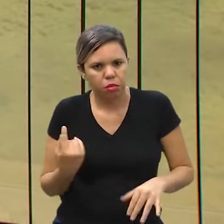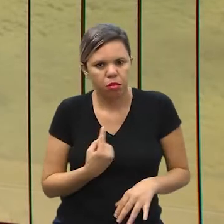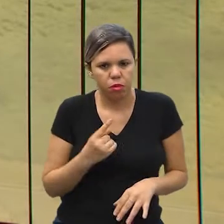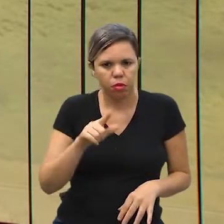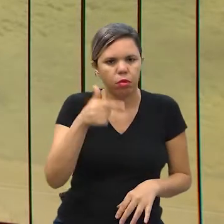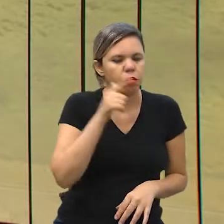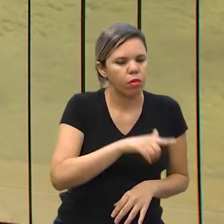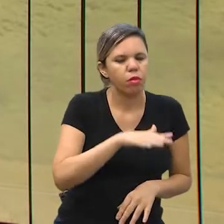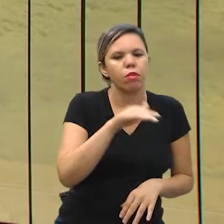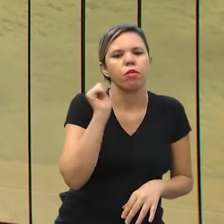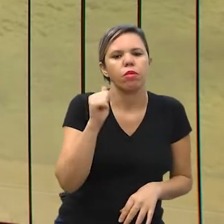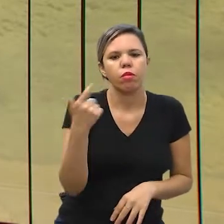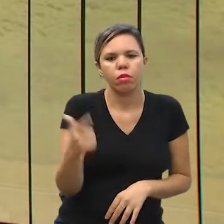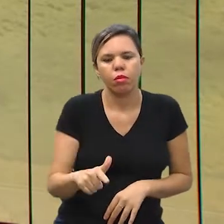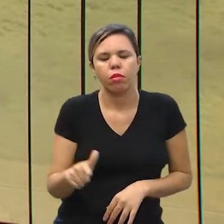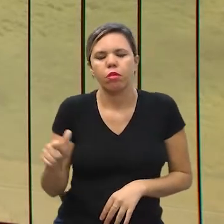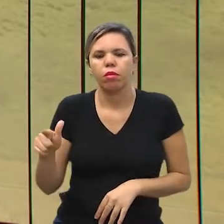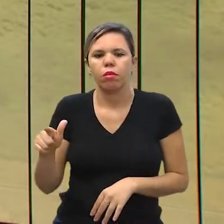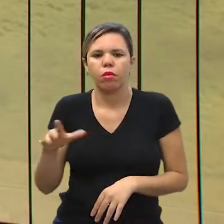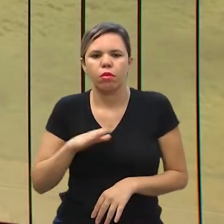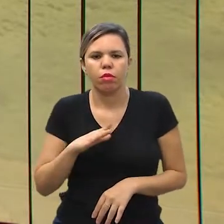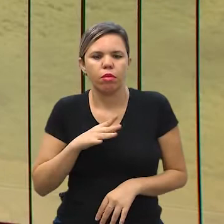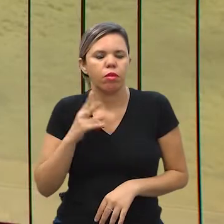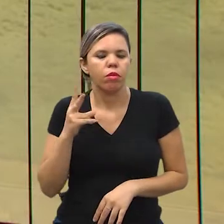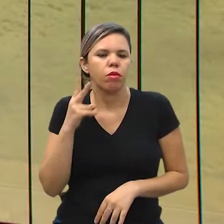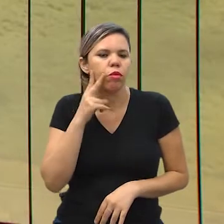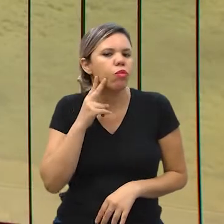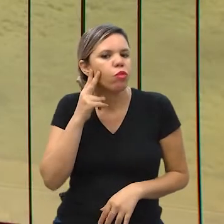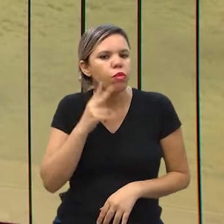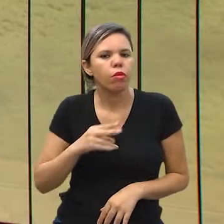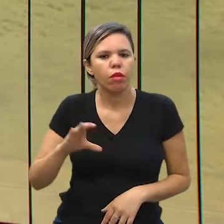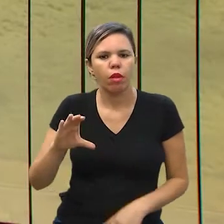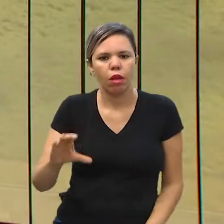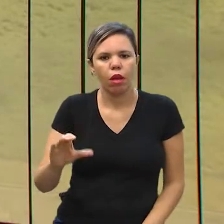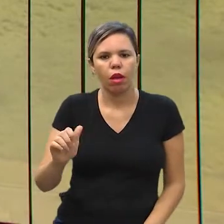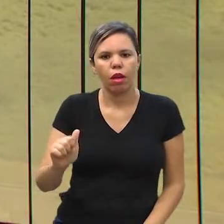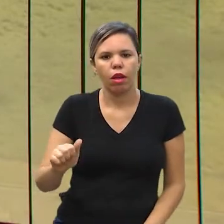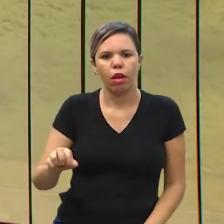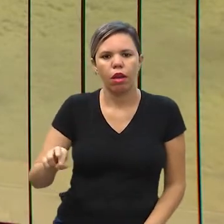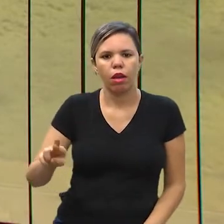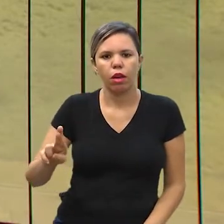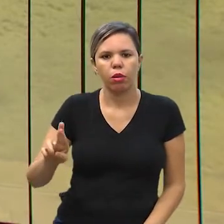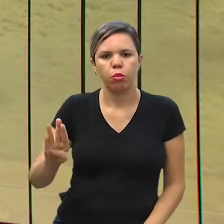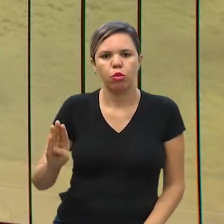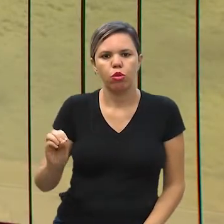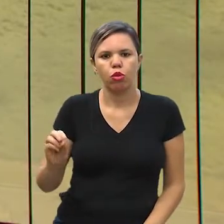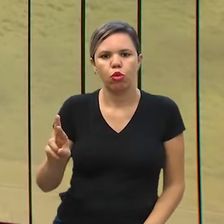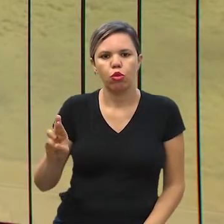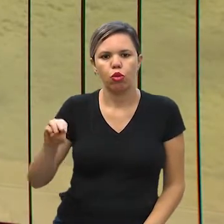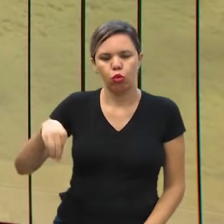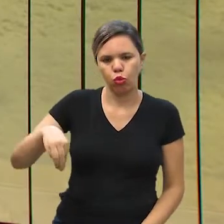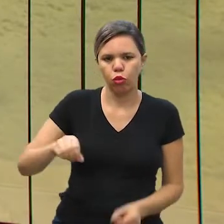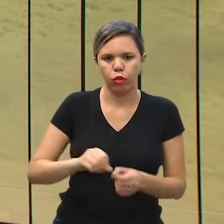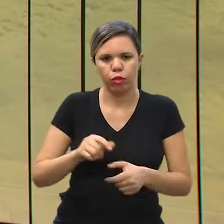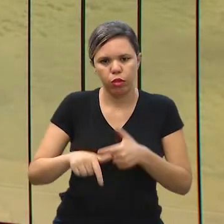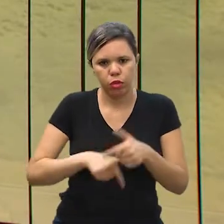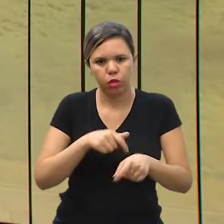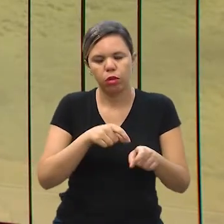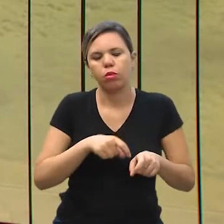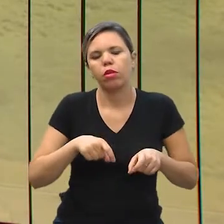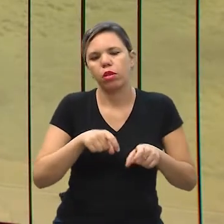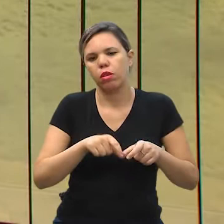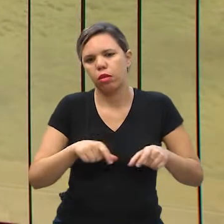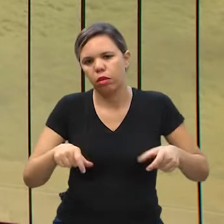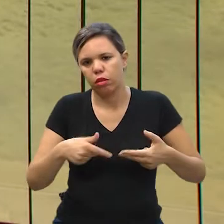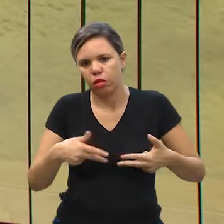fui chamado pela carborundum na cidade de Vinhedo e fui trabalhando a irrigação da carborundum e